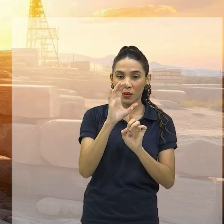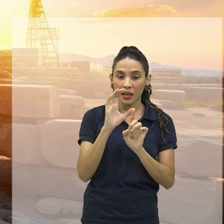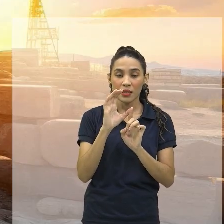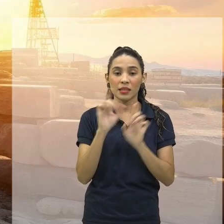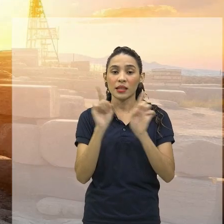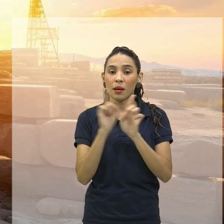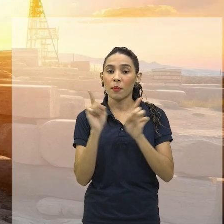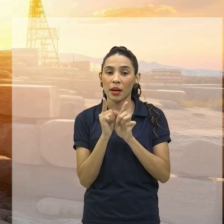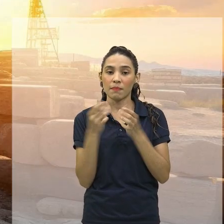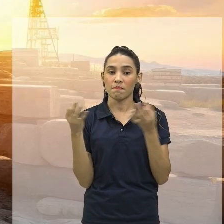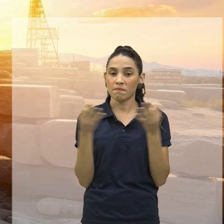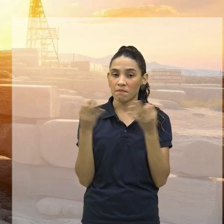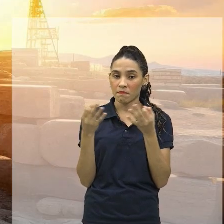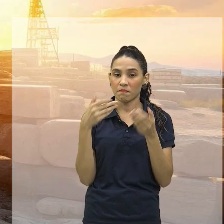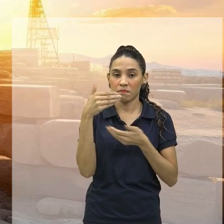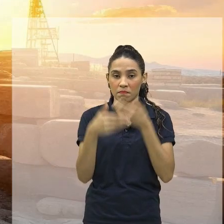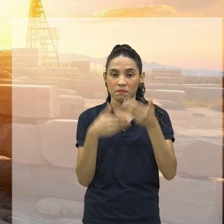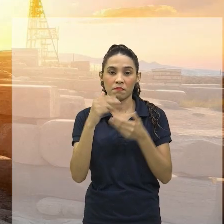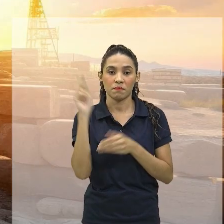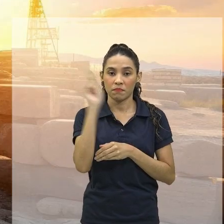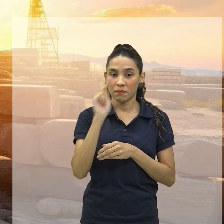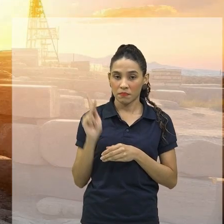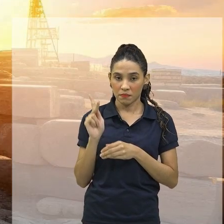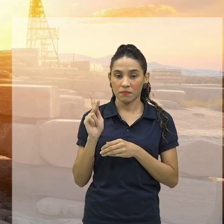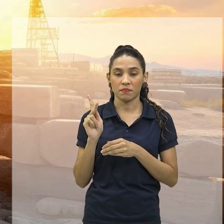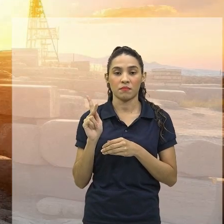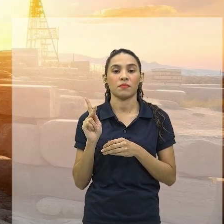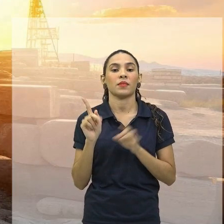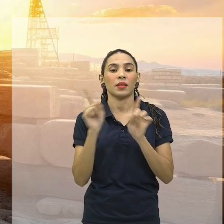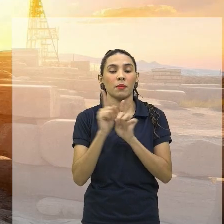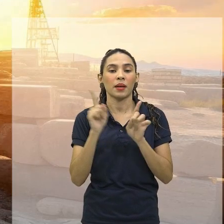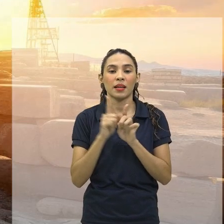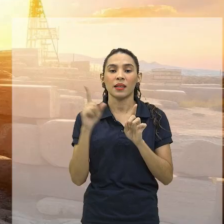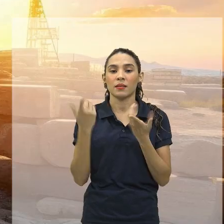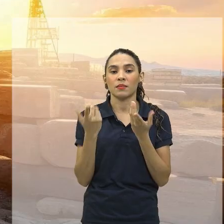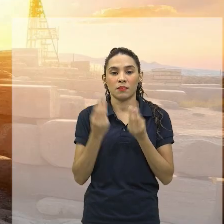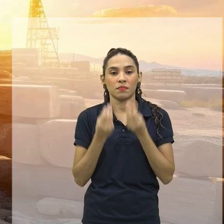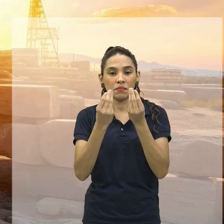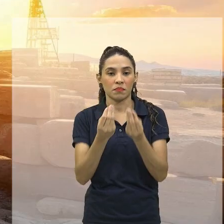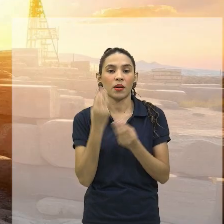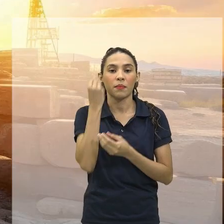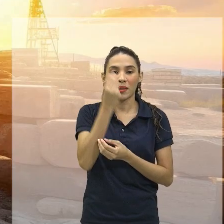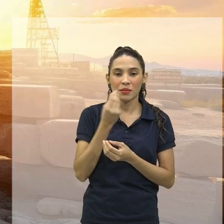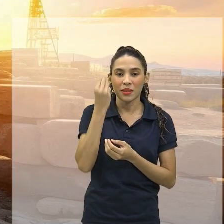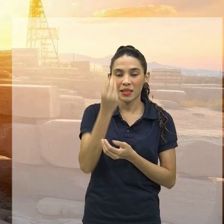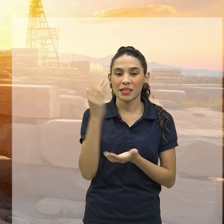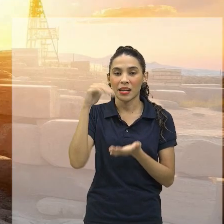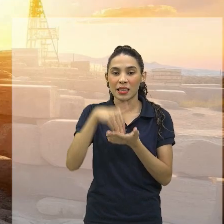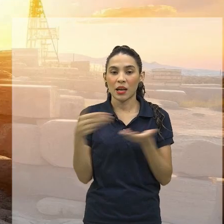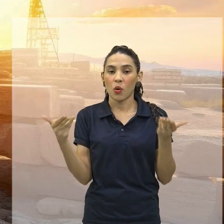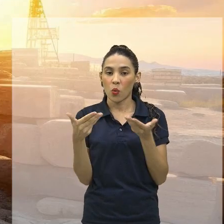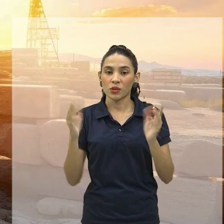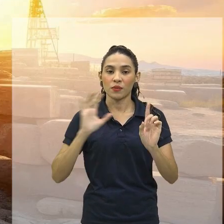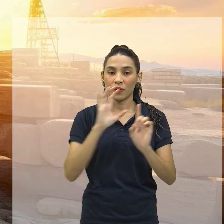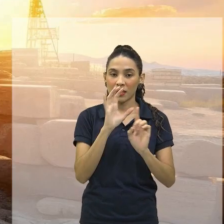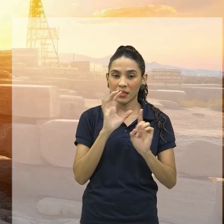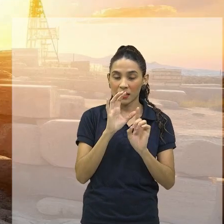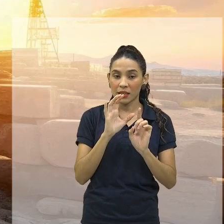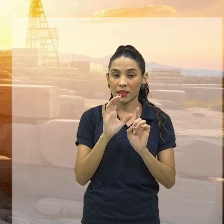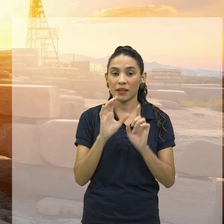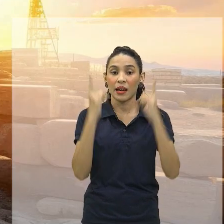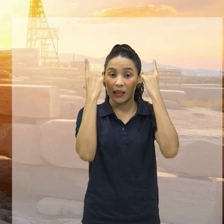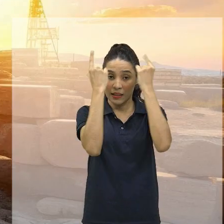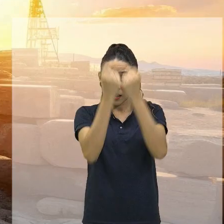da história da humanidade, que deixou, né, um legado que perdura até os dias de hoje. Na Grécia